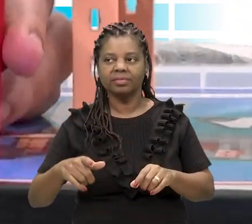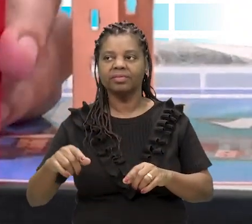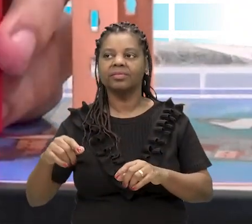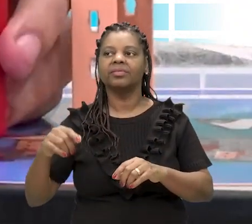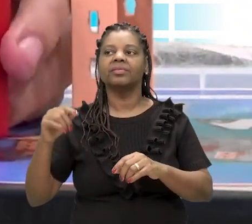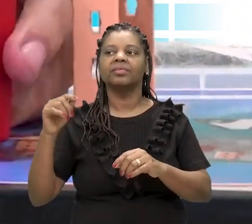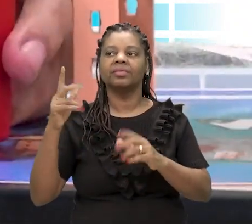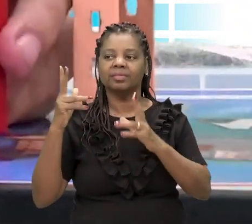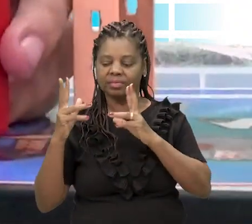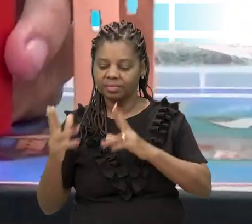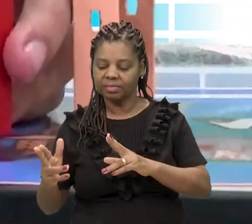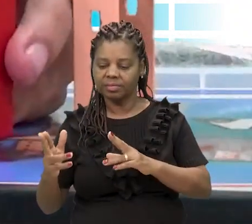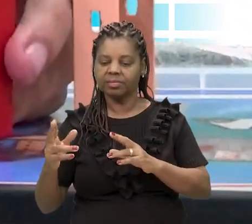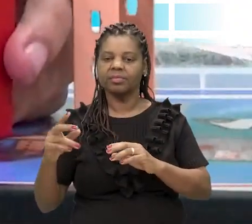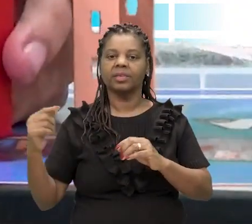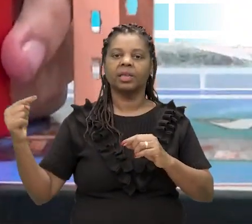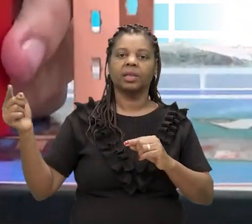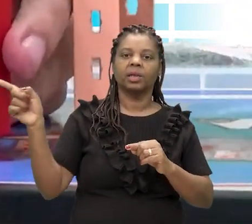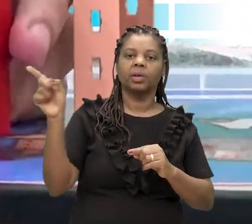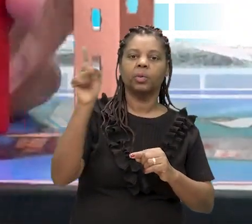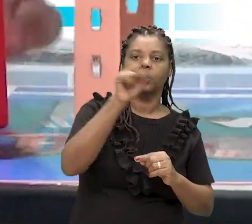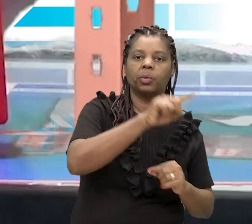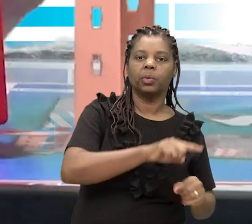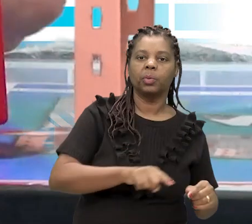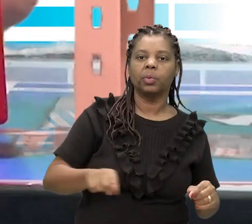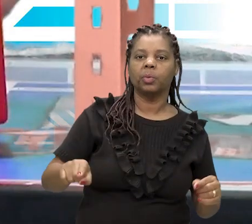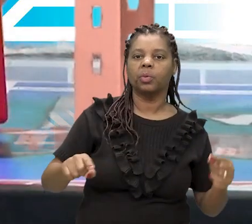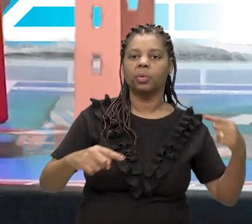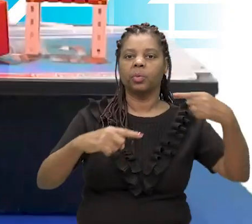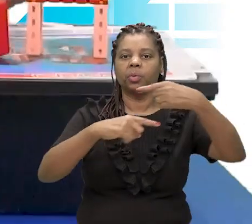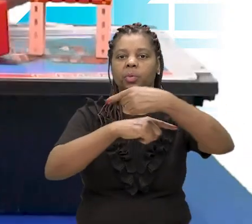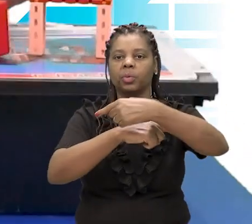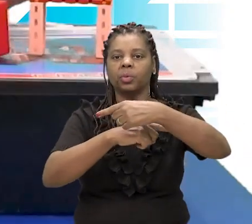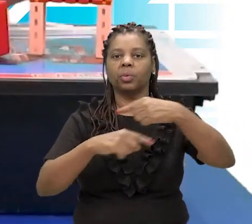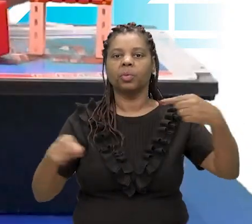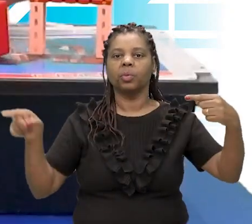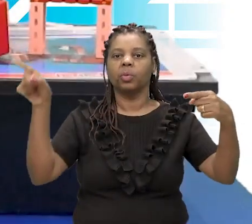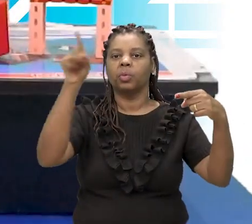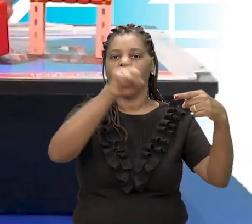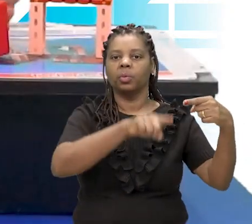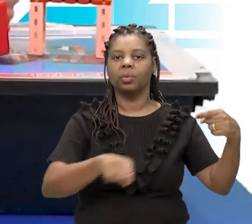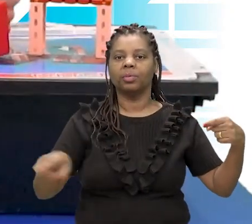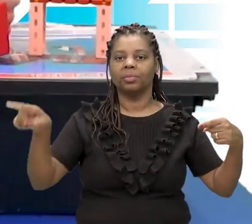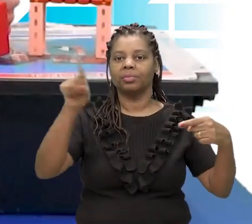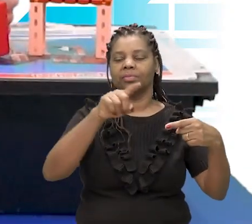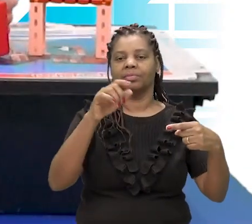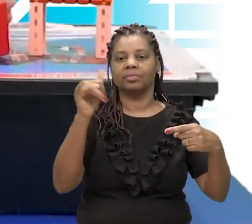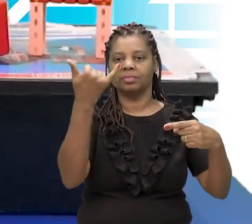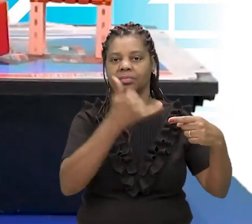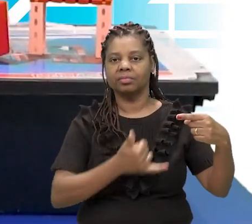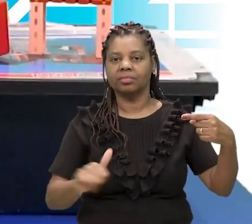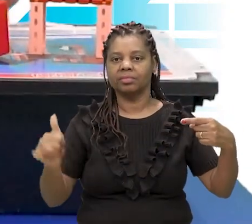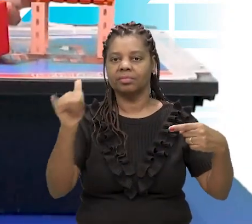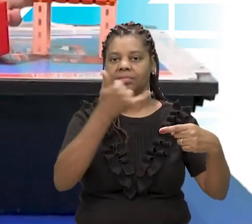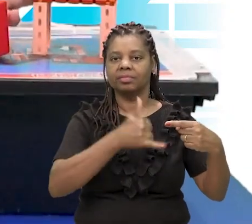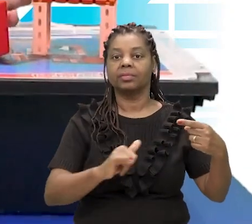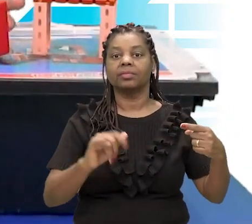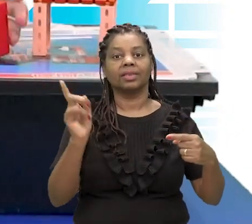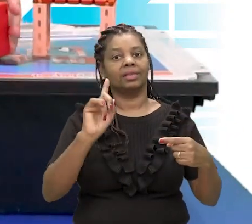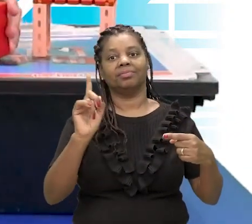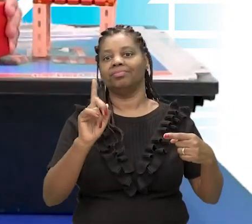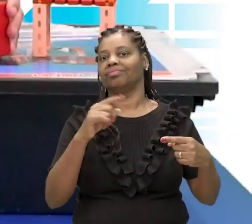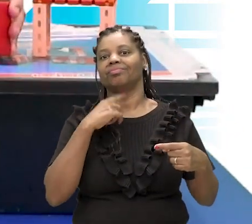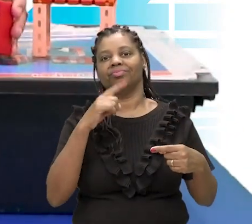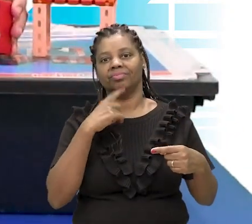nós repetimos o processo. Afinal nós queremos que tenha um caminho de ir e um caminho de voltar para a nossa energia, senão não vai